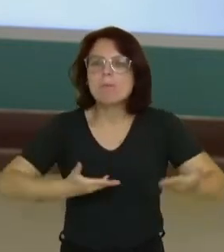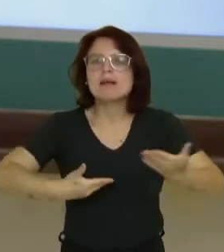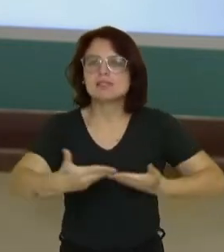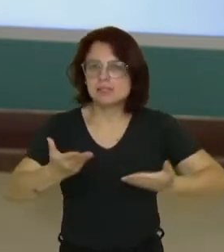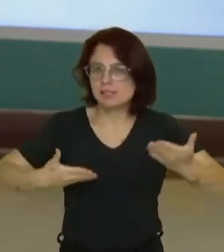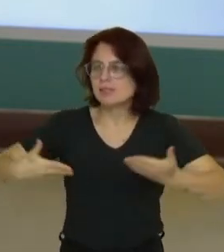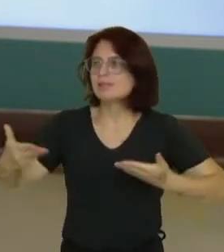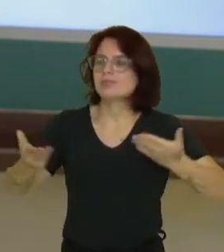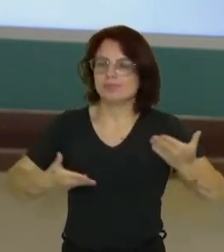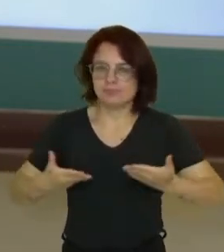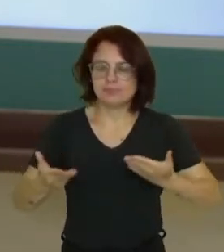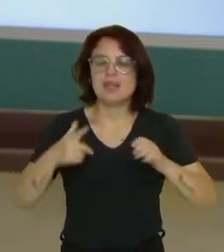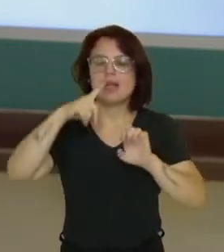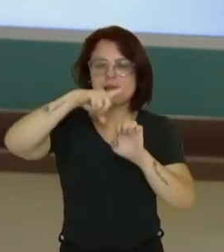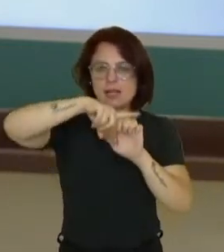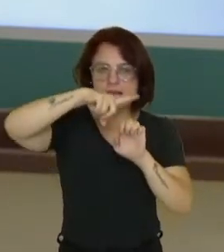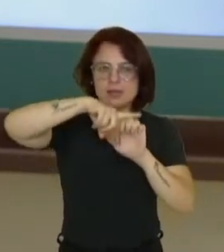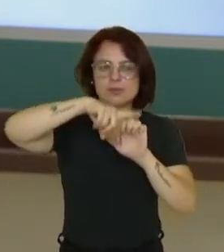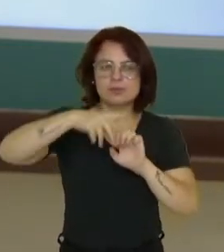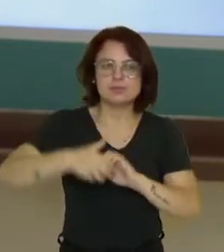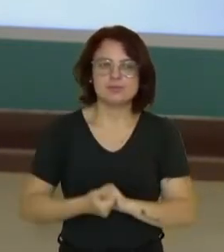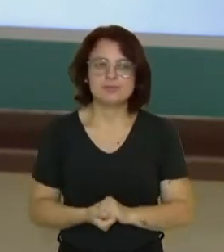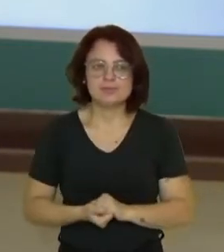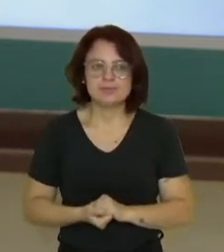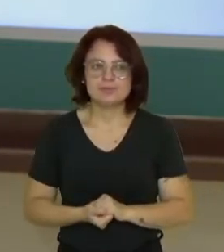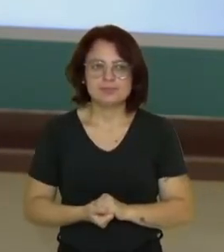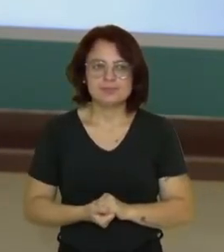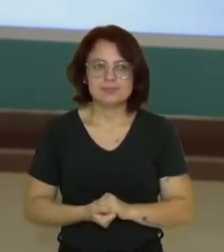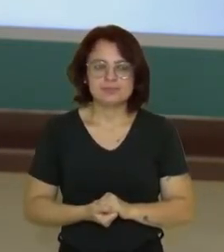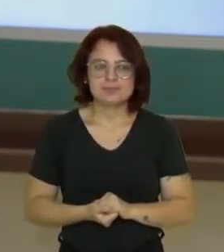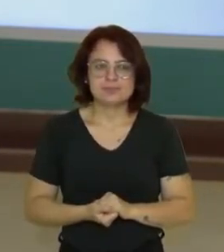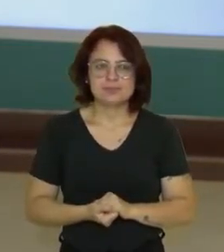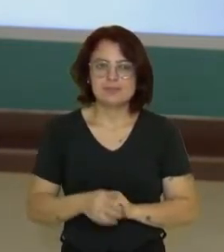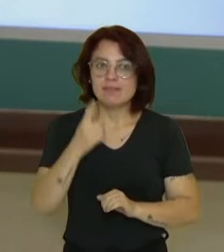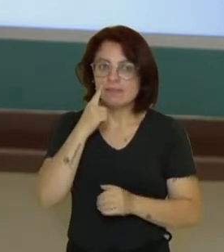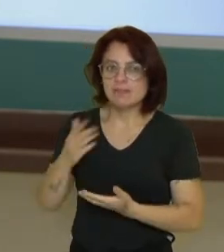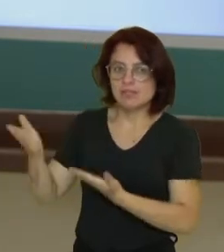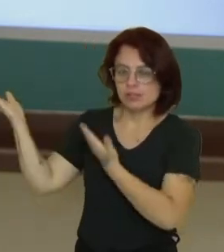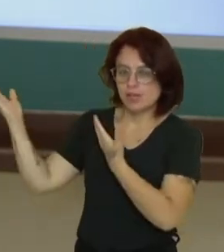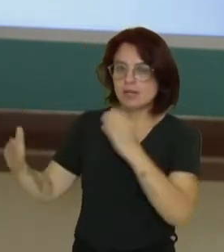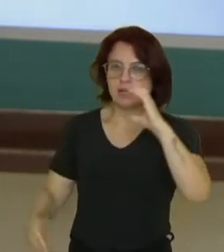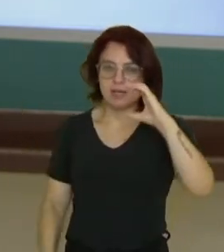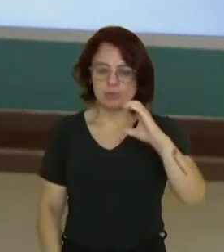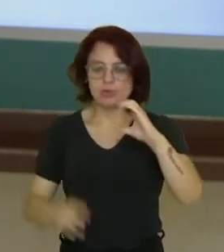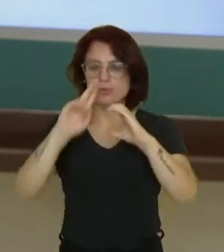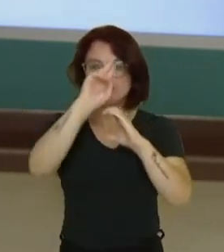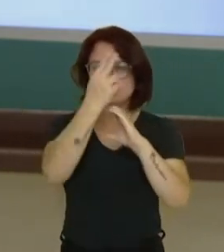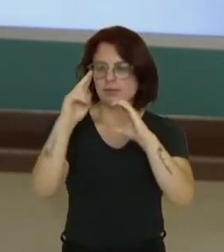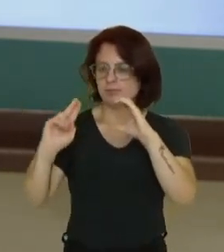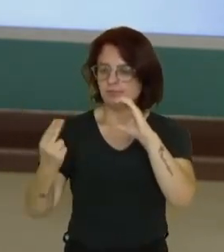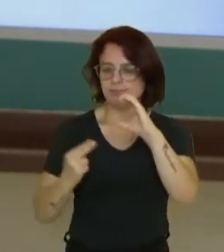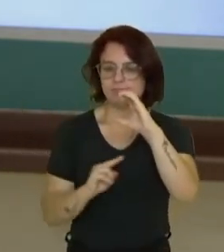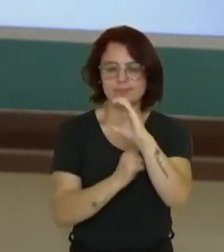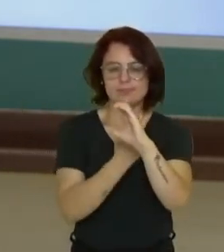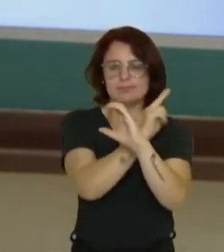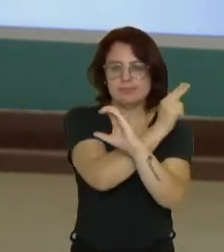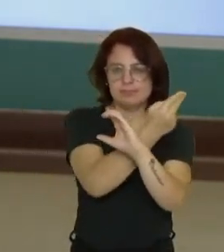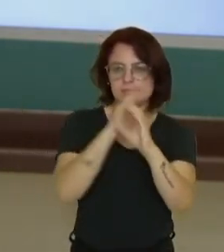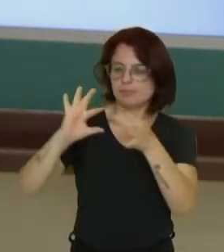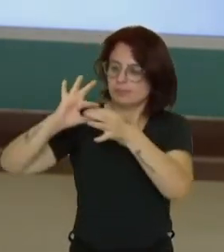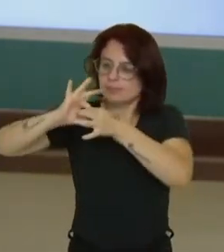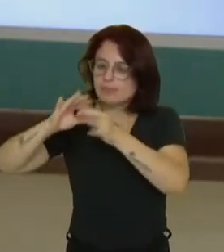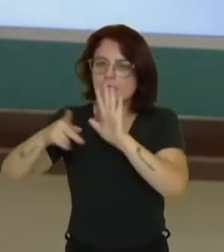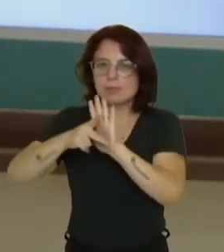compartilhamento de elétrons, tá? Os átomos compartilham. Veja aqui, ó. Carbono e hidrogênio compartilhando